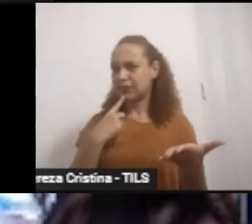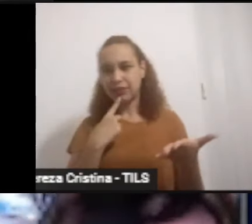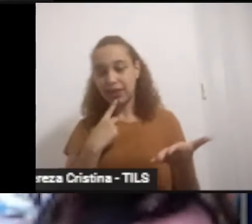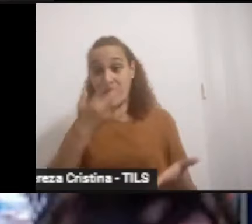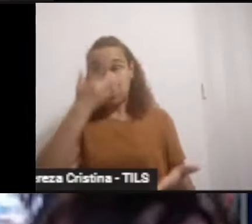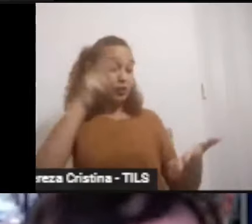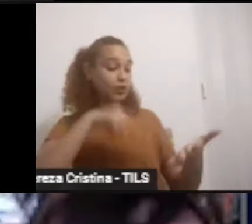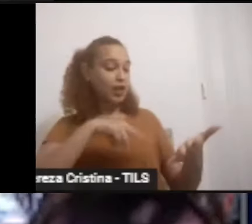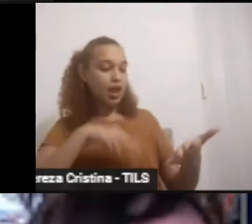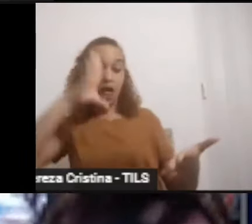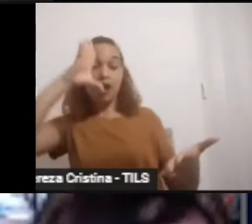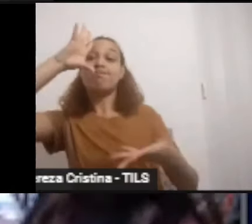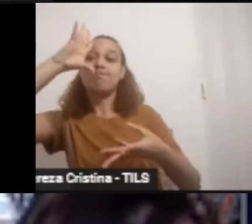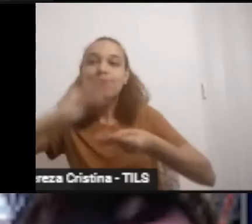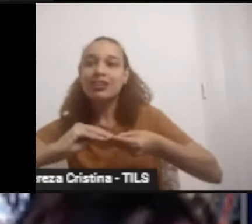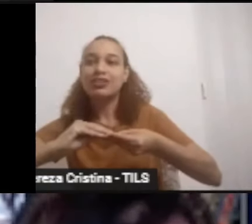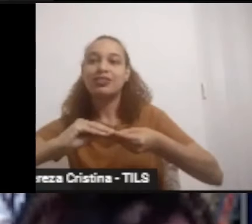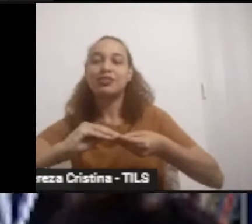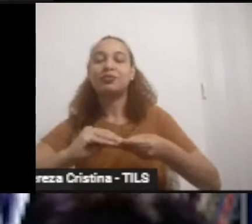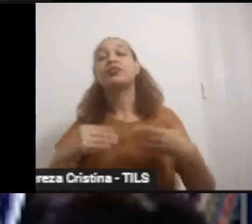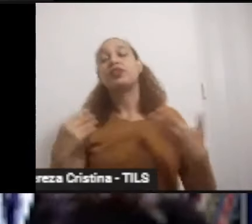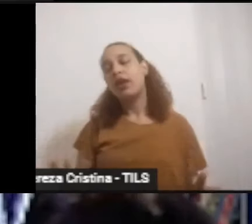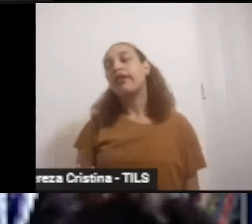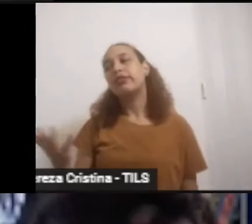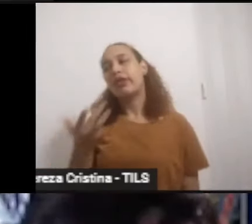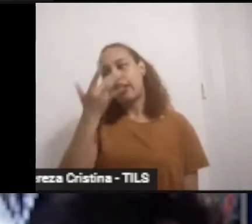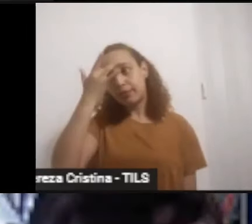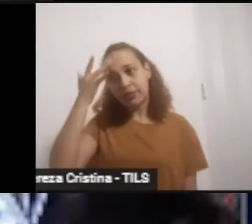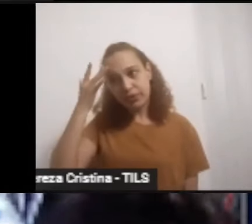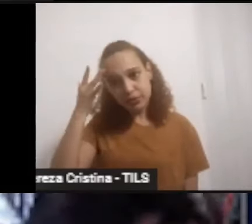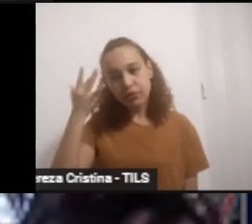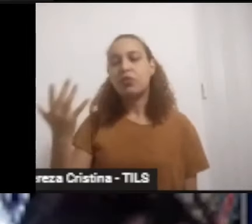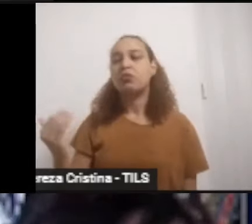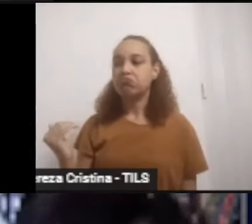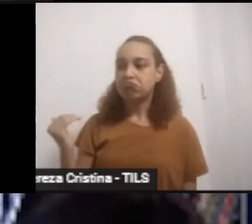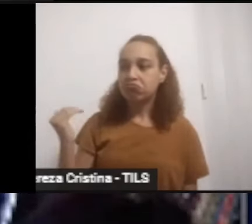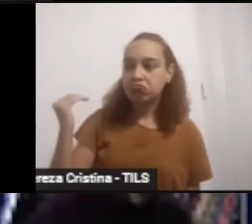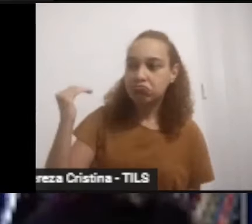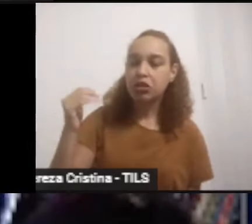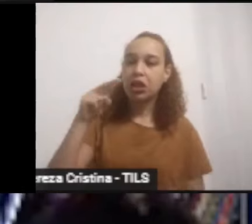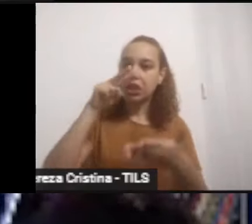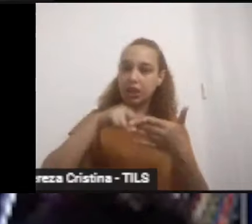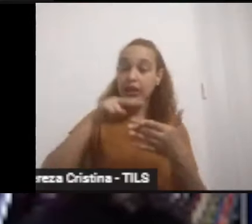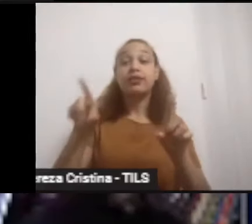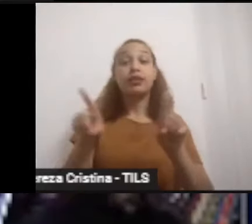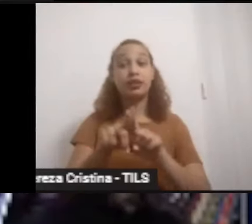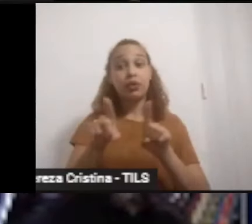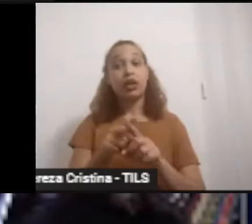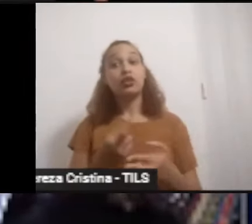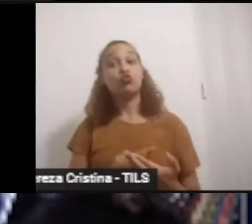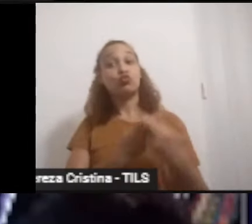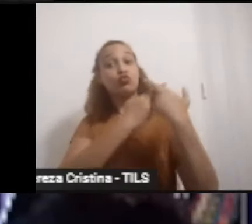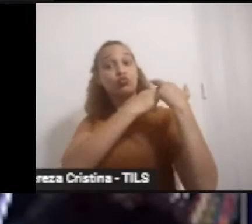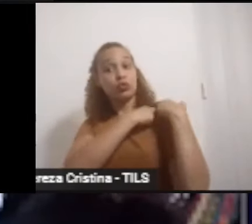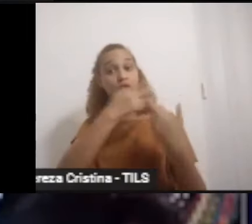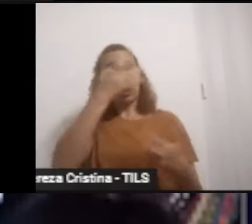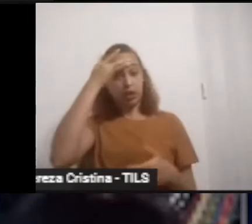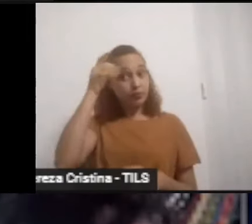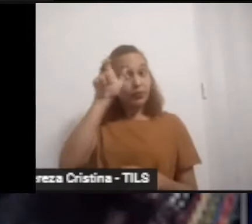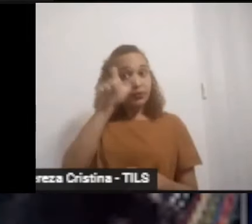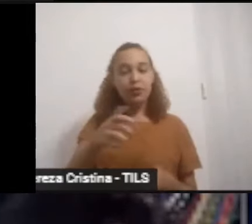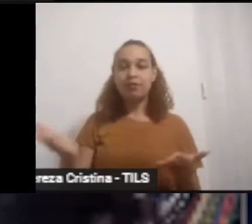acho que aí a maturidade do leitor, a disponibilidade do mediador de tratar alguns assuntos vai variar, né,